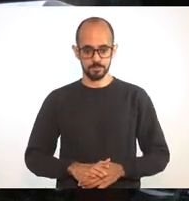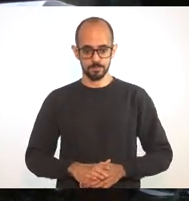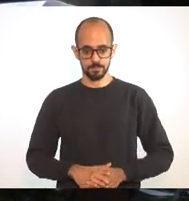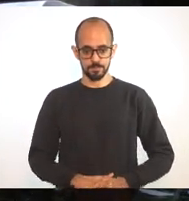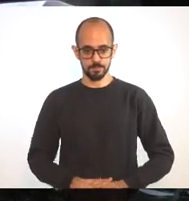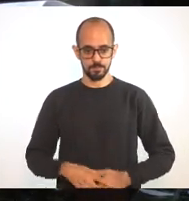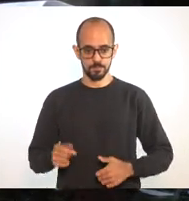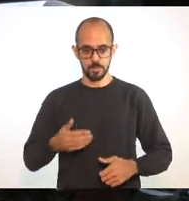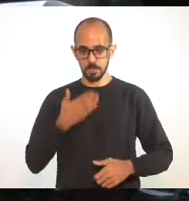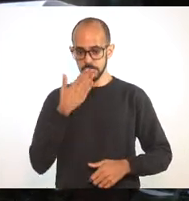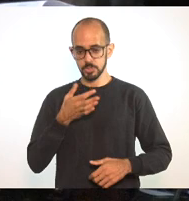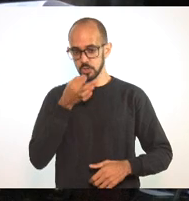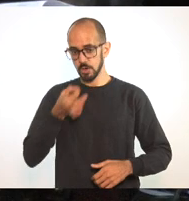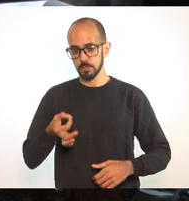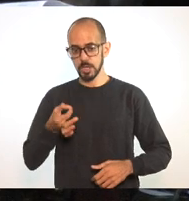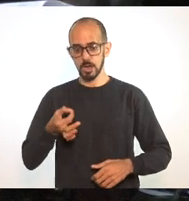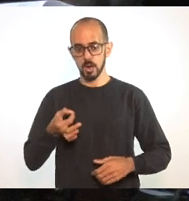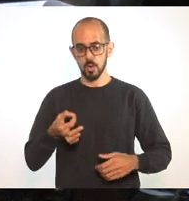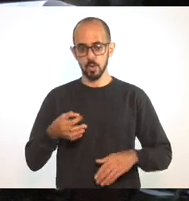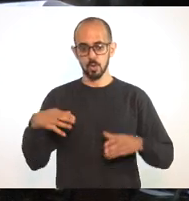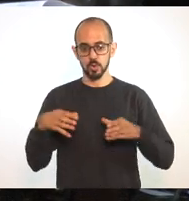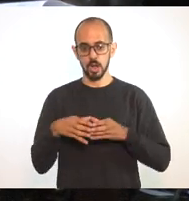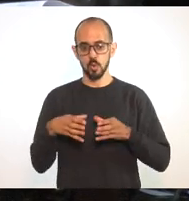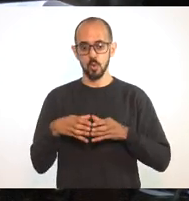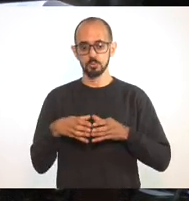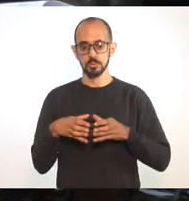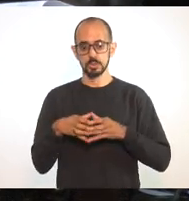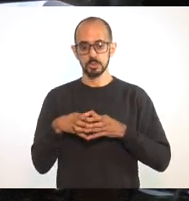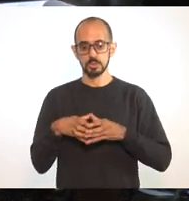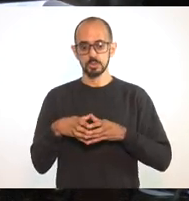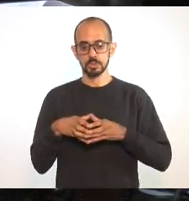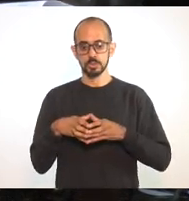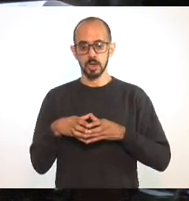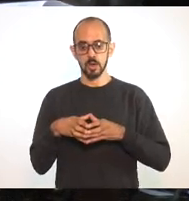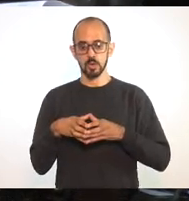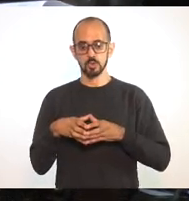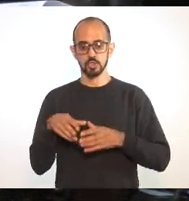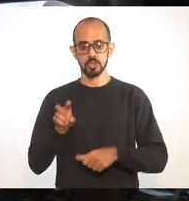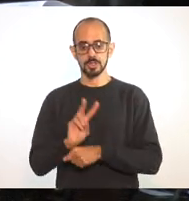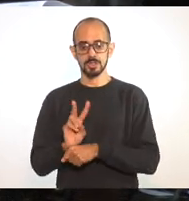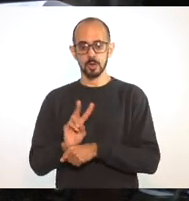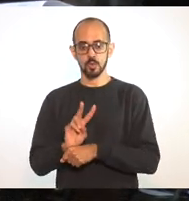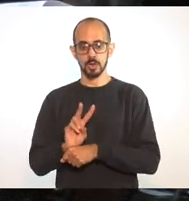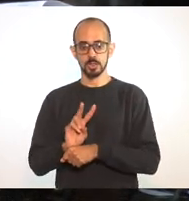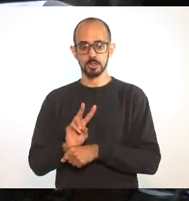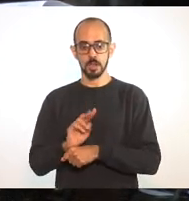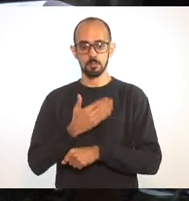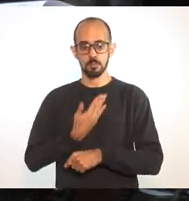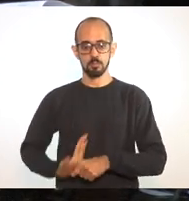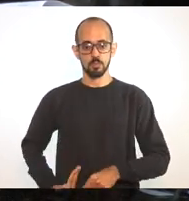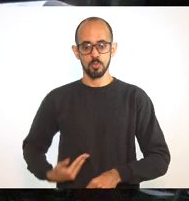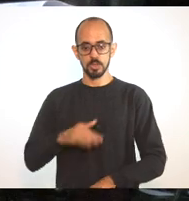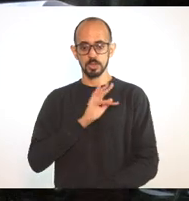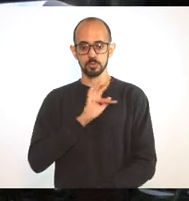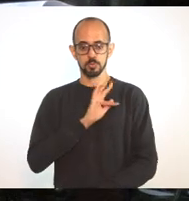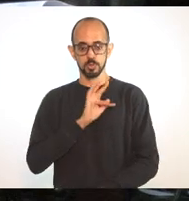Chamando para dar parecer pela Comissão de Segurança Pública e Assuntos de Polícia, delegado Carlos